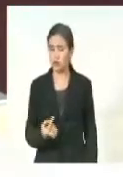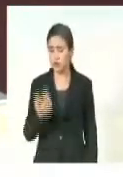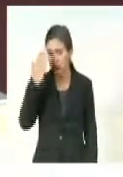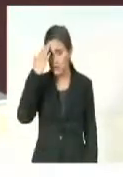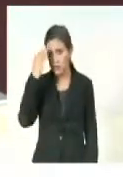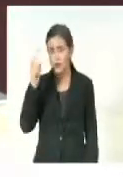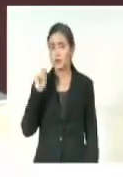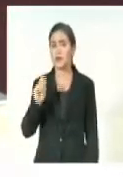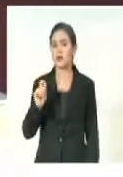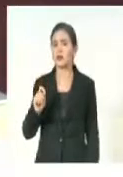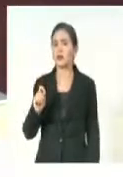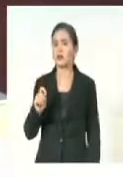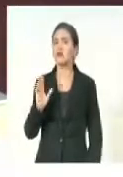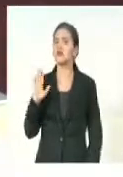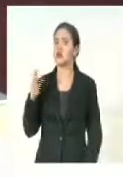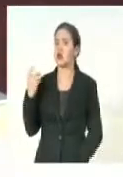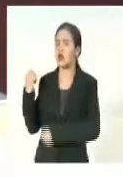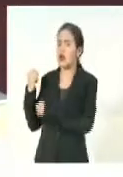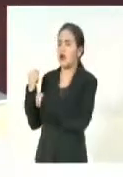muito nos últimos anos.